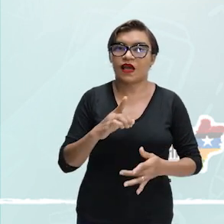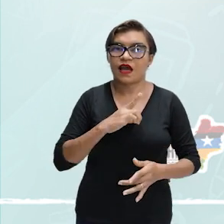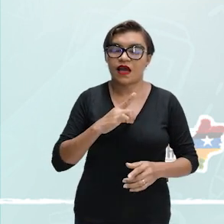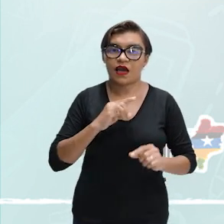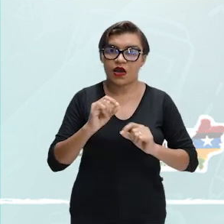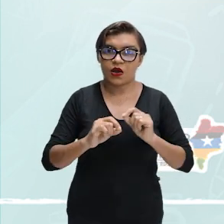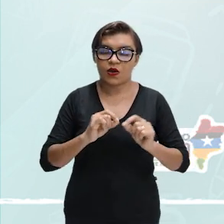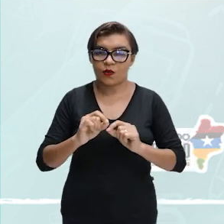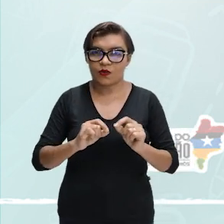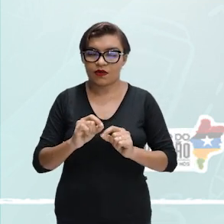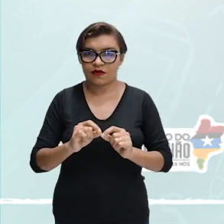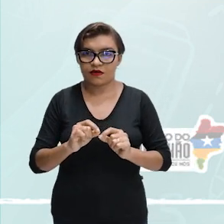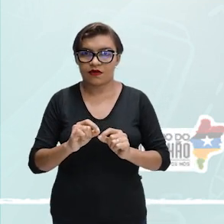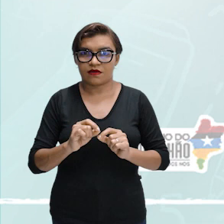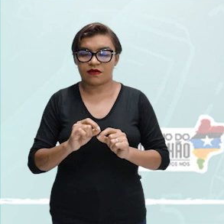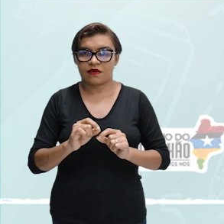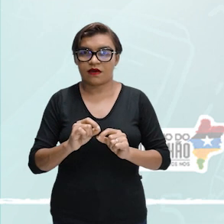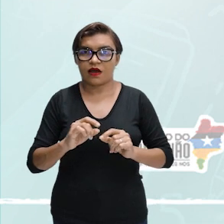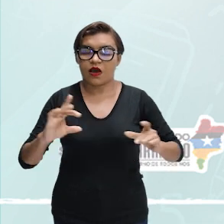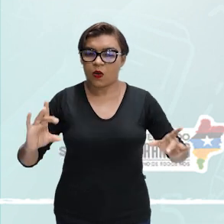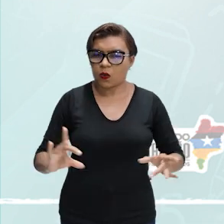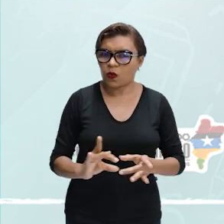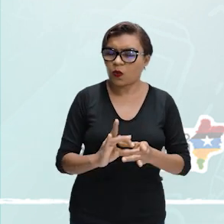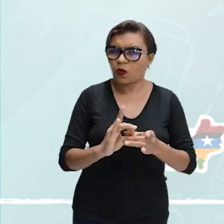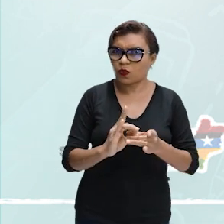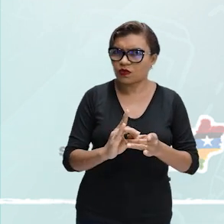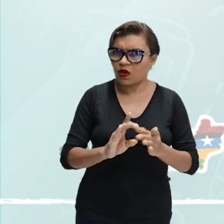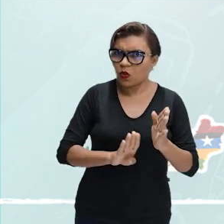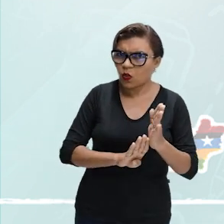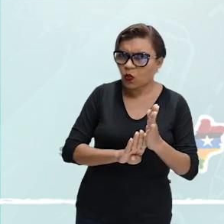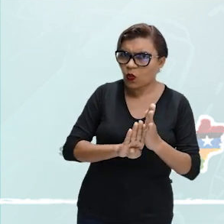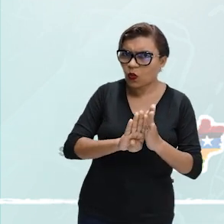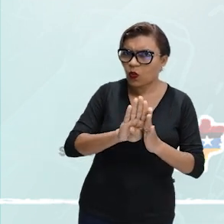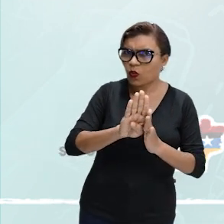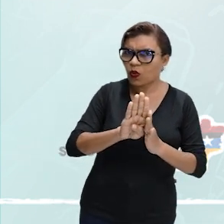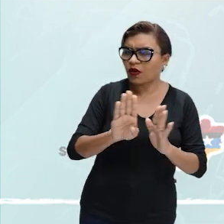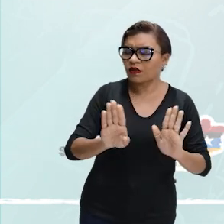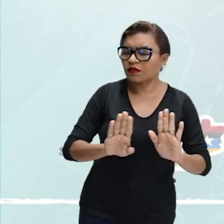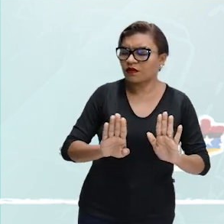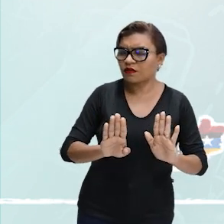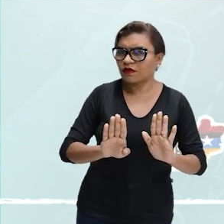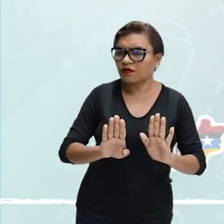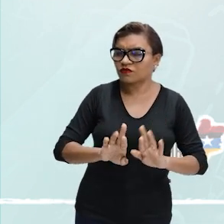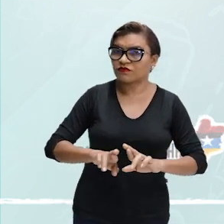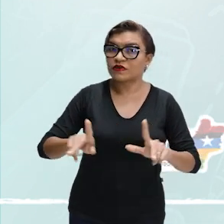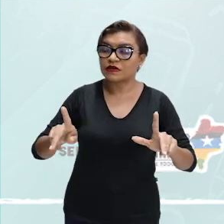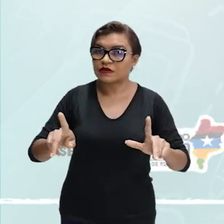não possuem uma alta condutividade, mas também eles não são isolantes,